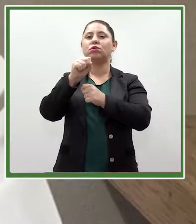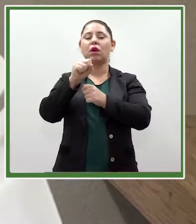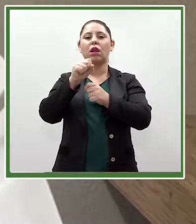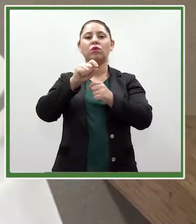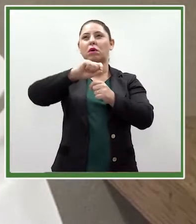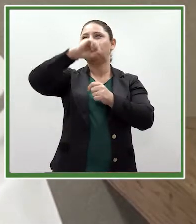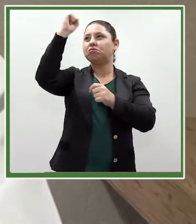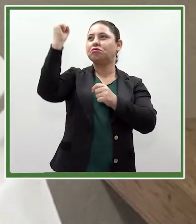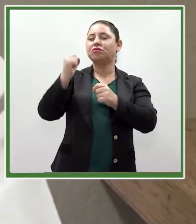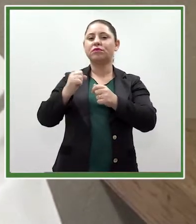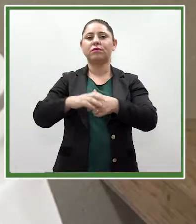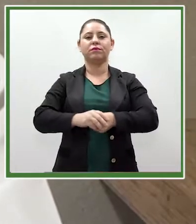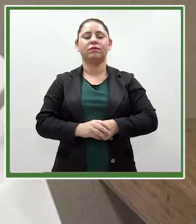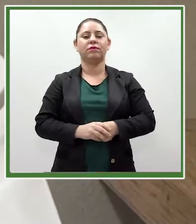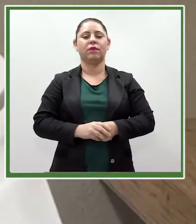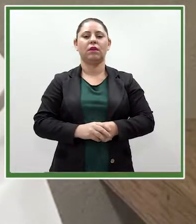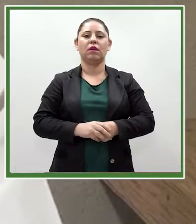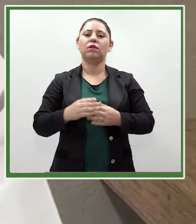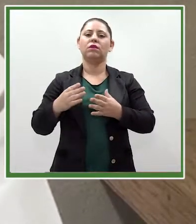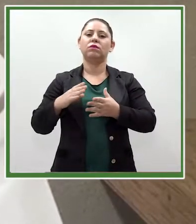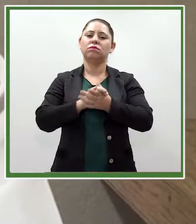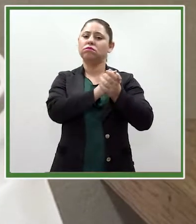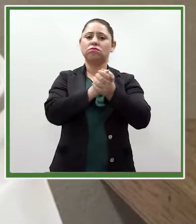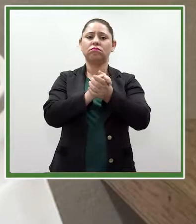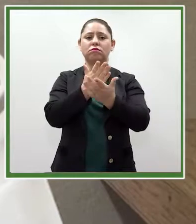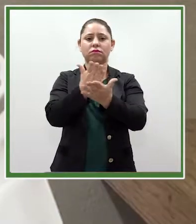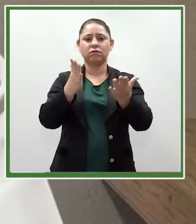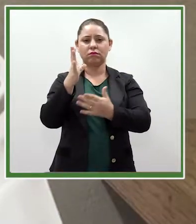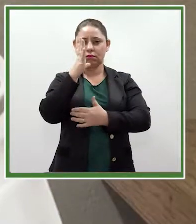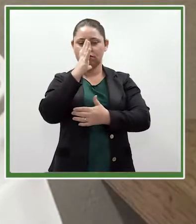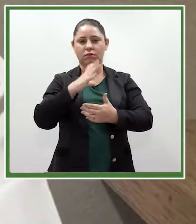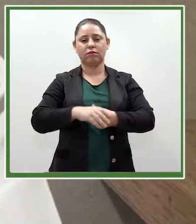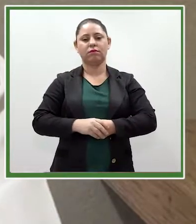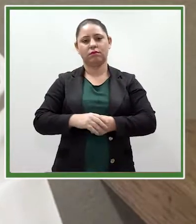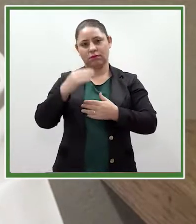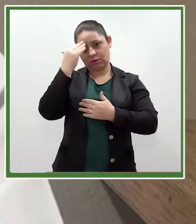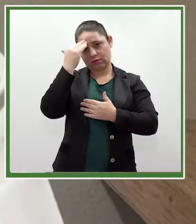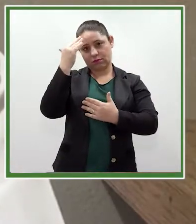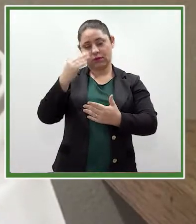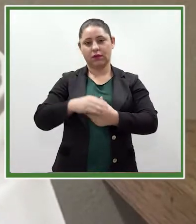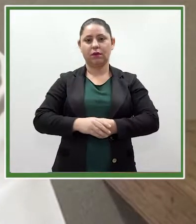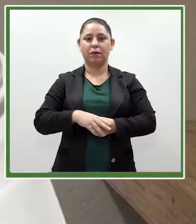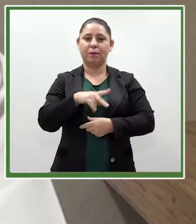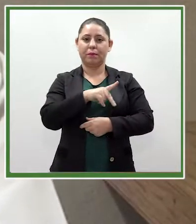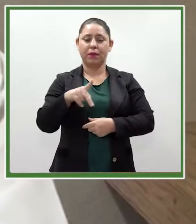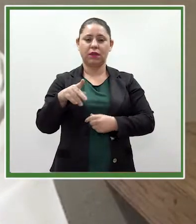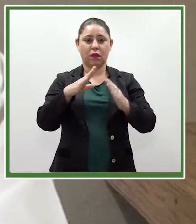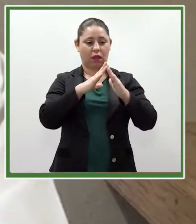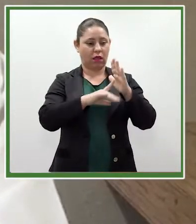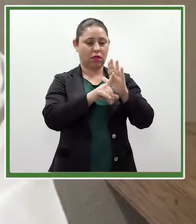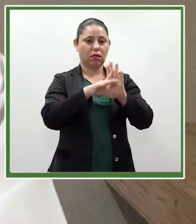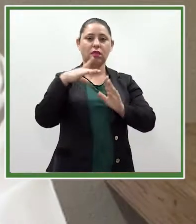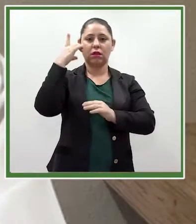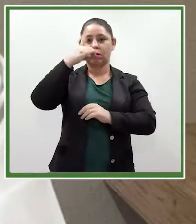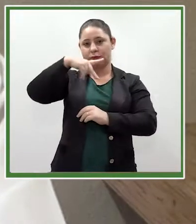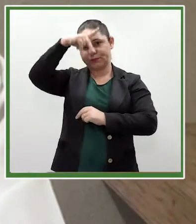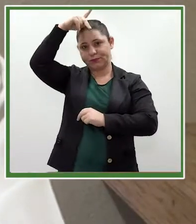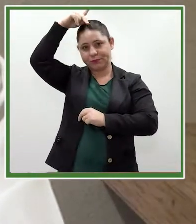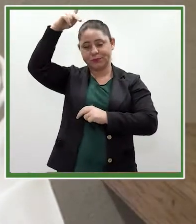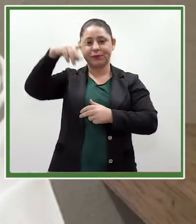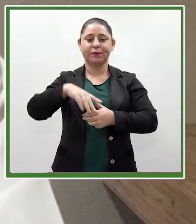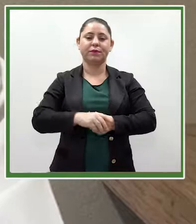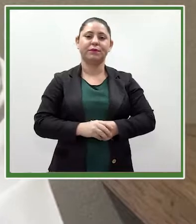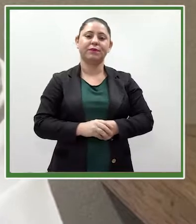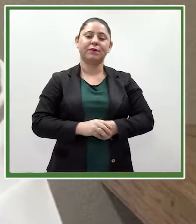na pecuária de corte. Gostaria de cumprimentar a todos que estão nos assistindo, agradecer ao presidente dessa casa,